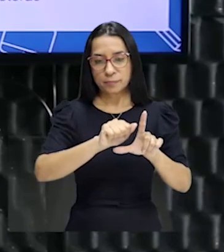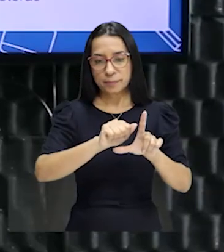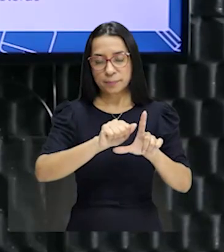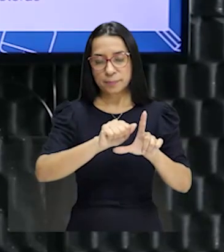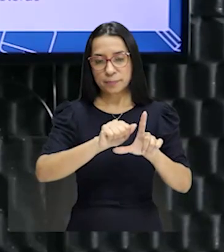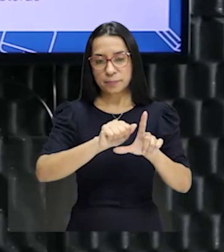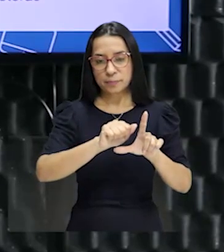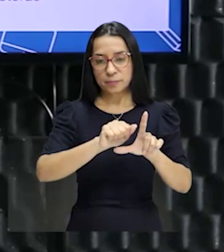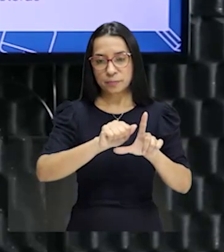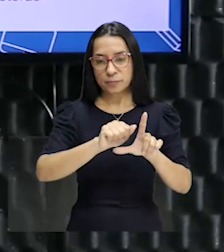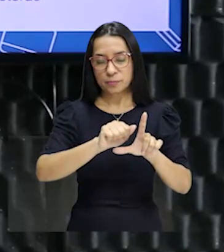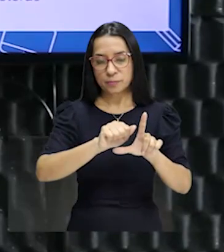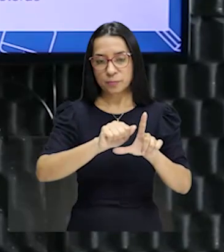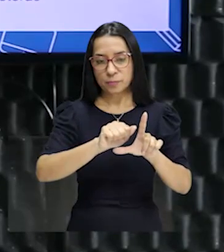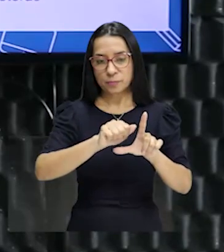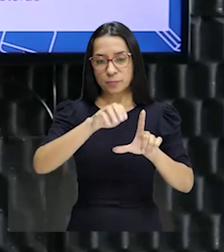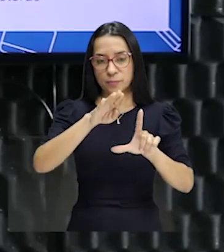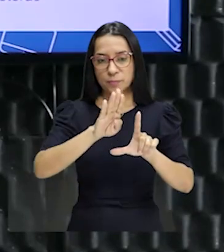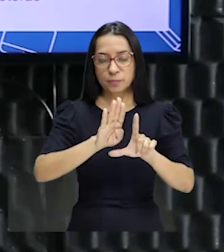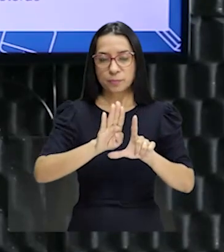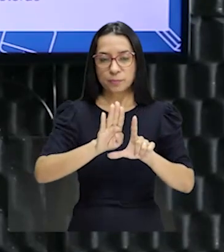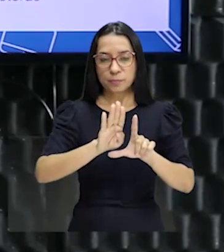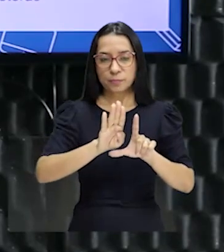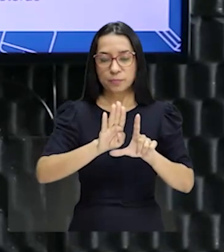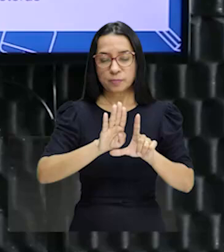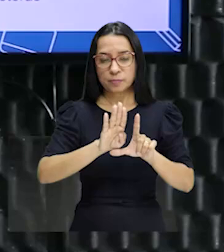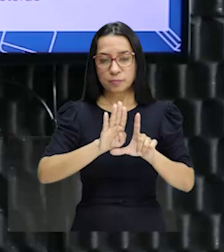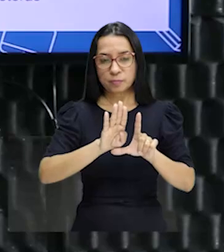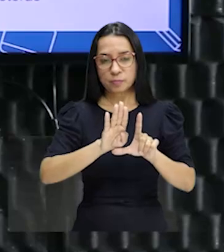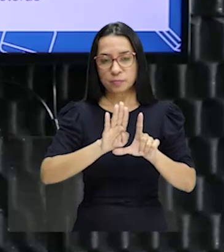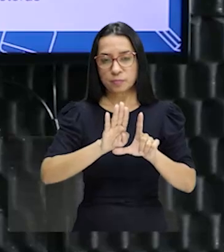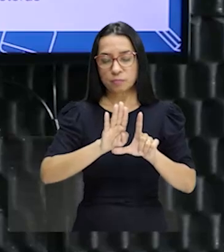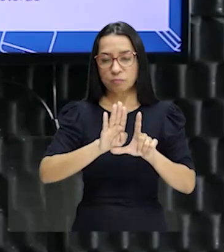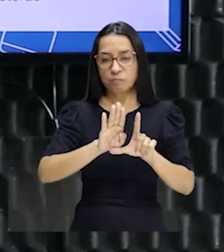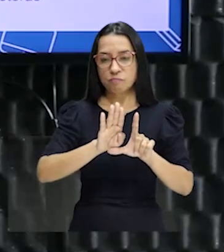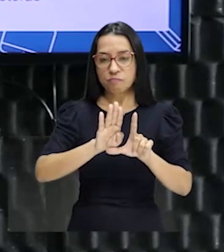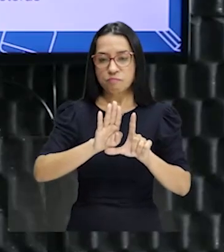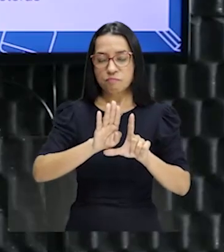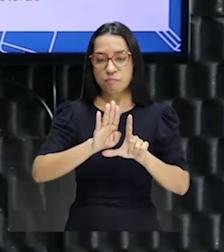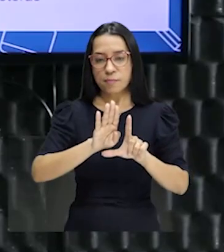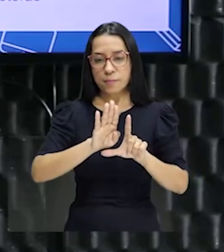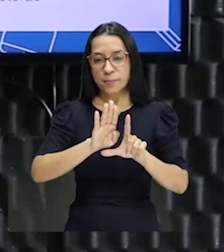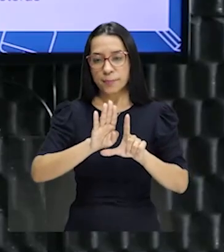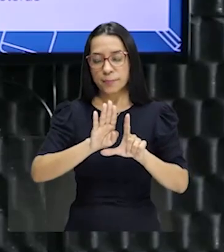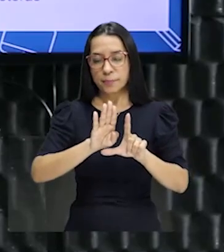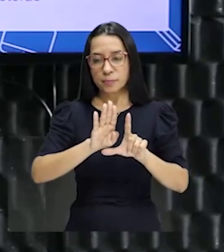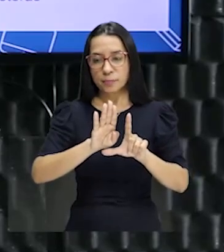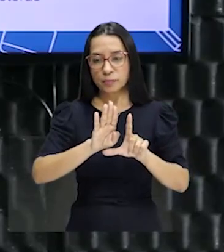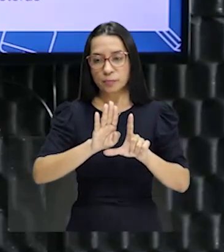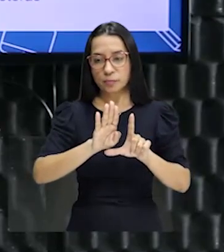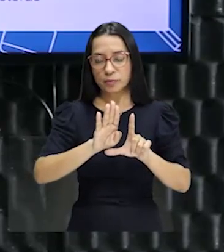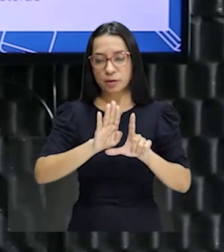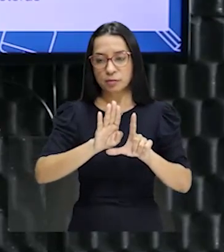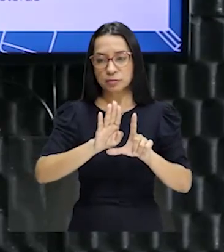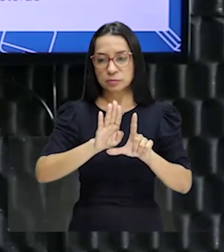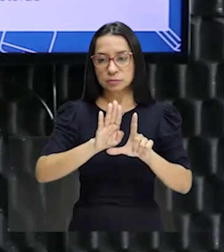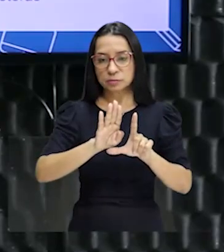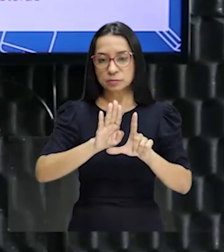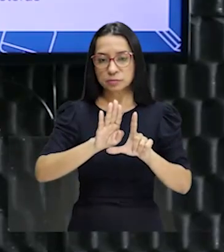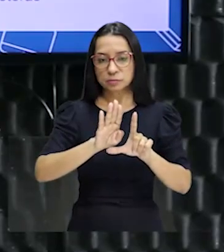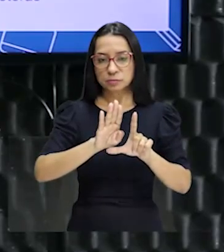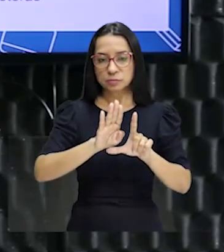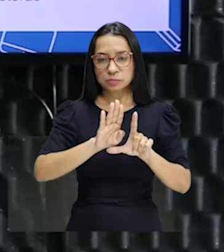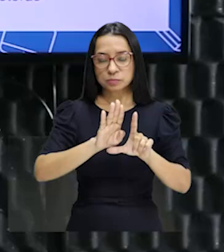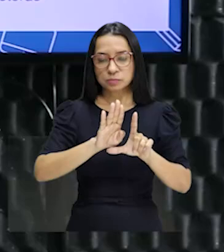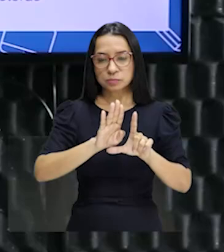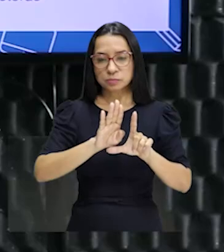para nós analisarmos depois. O jogo desenvolve habilidades competitivas centradas na busca e na